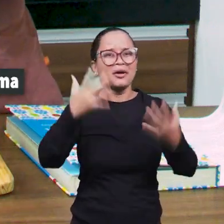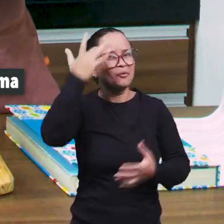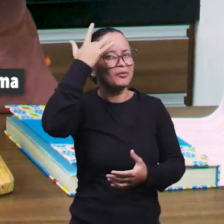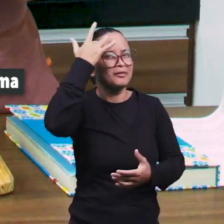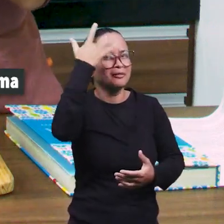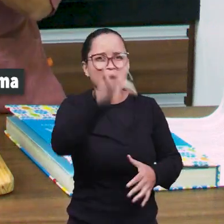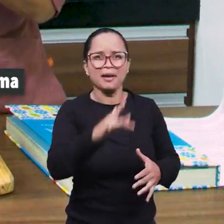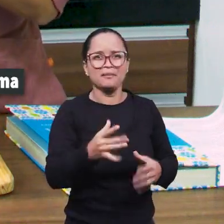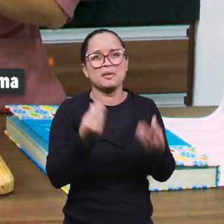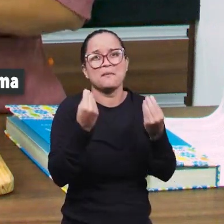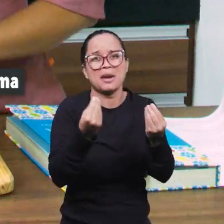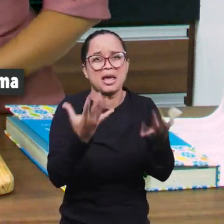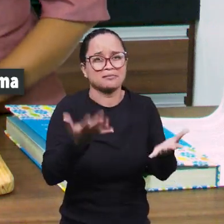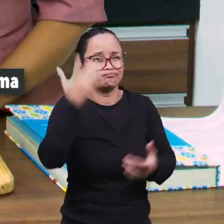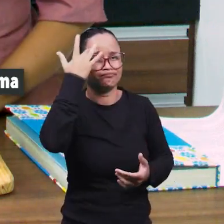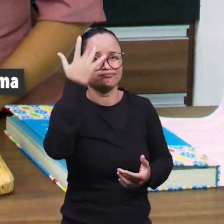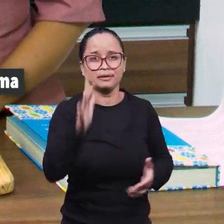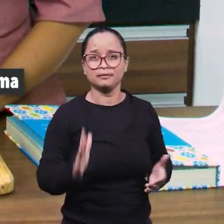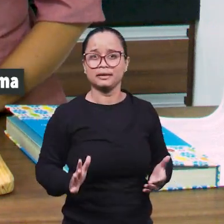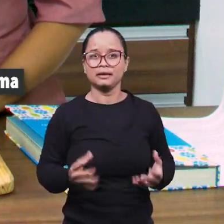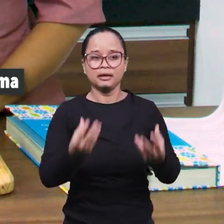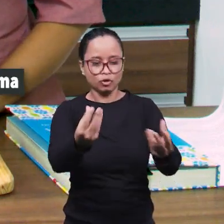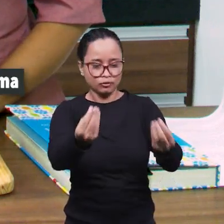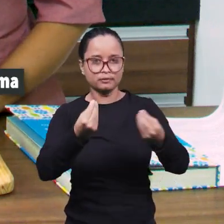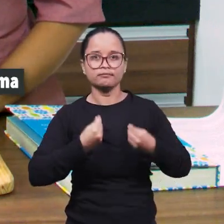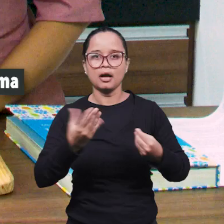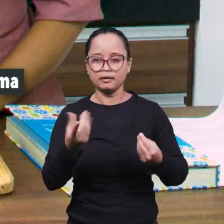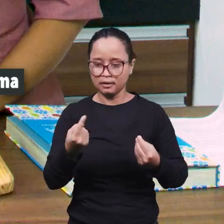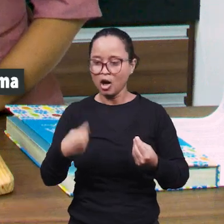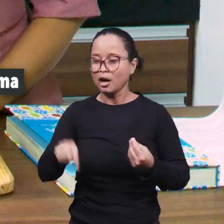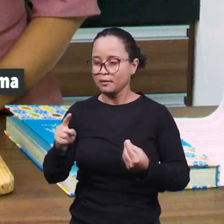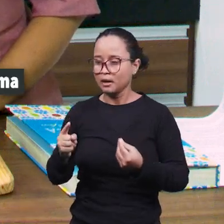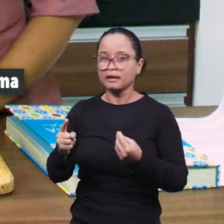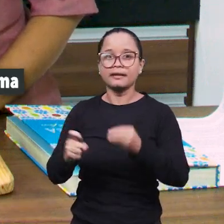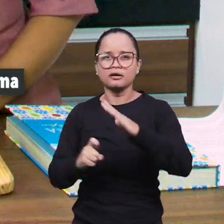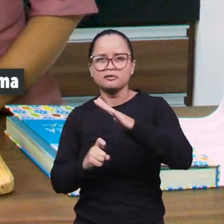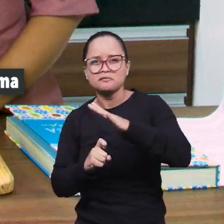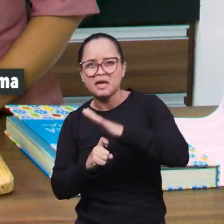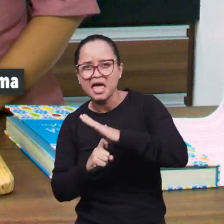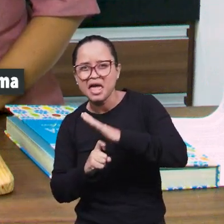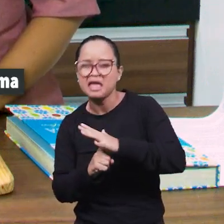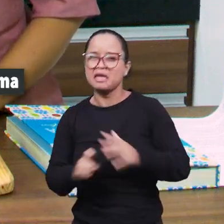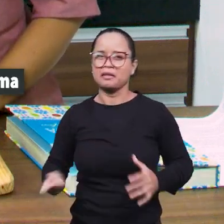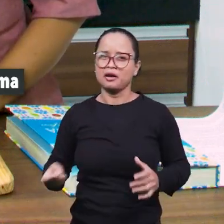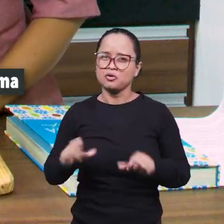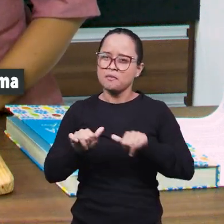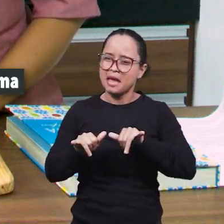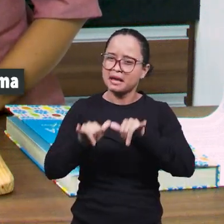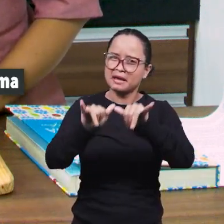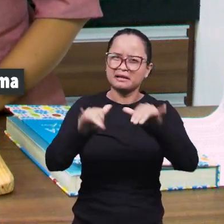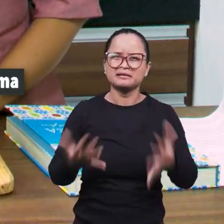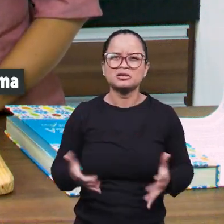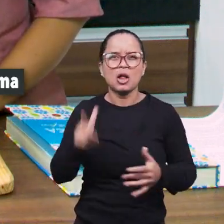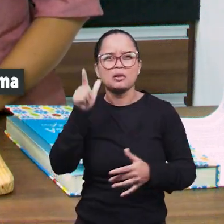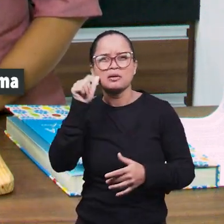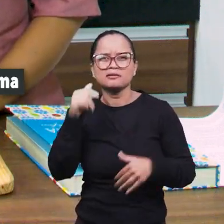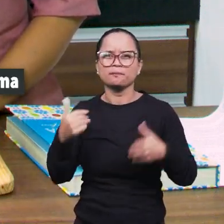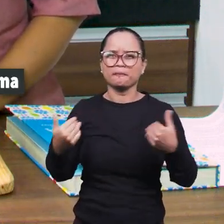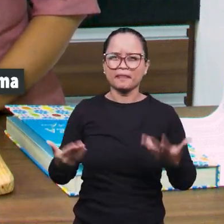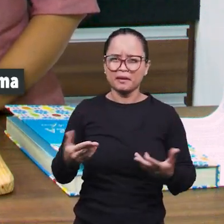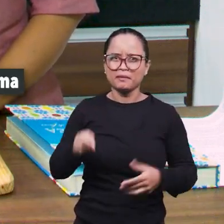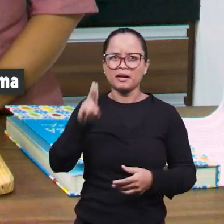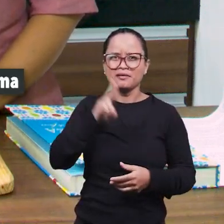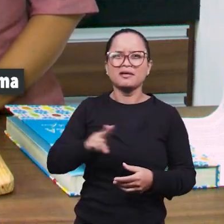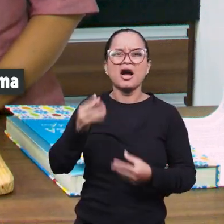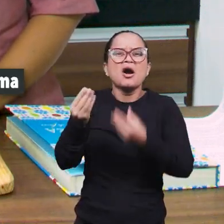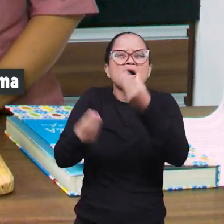nem para que serve. Oferecem pra gente na feira, no mercado, nas lojas, pra gente fazer espaguete de cenoura,